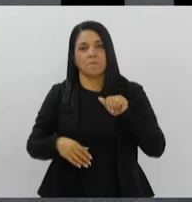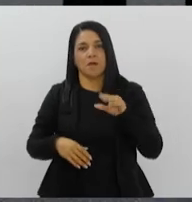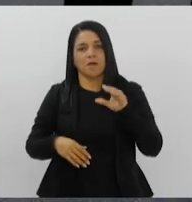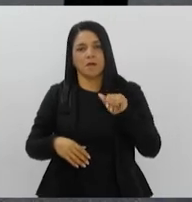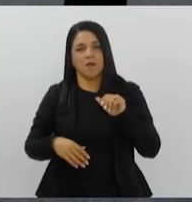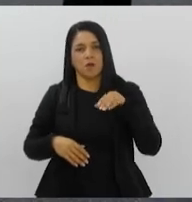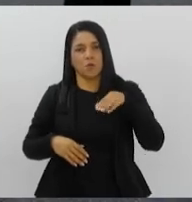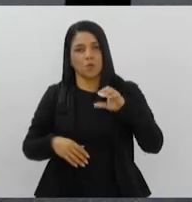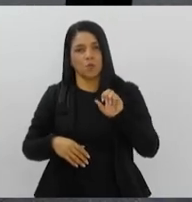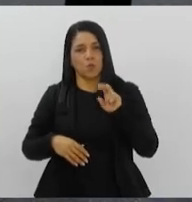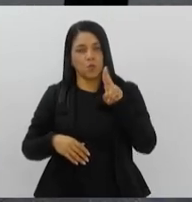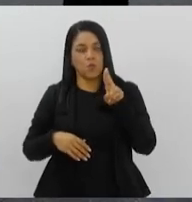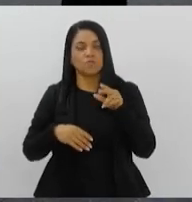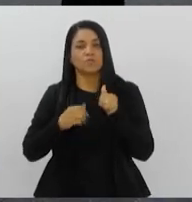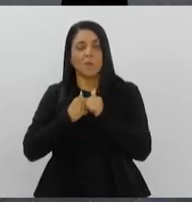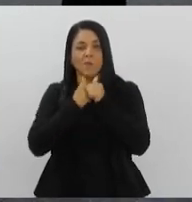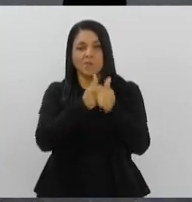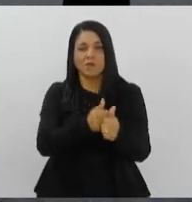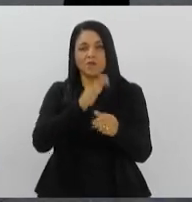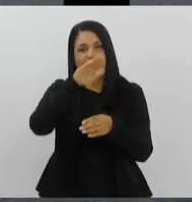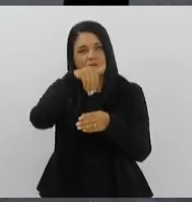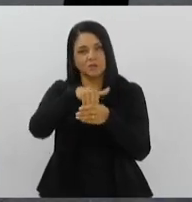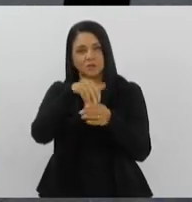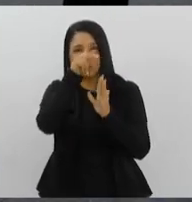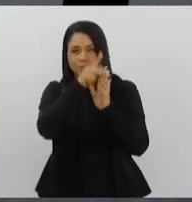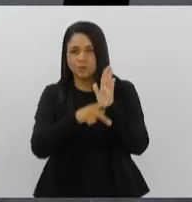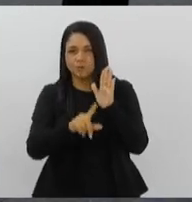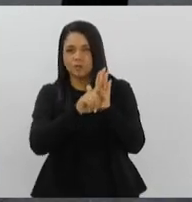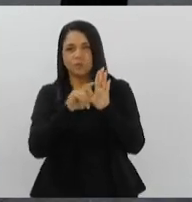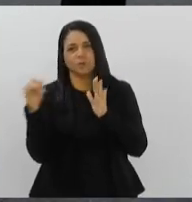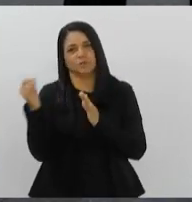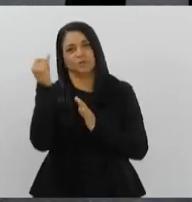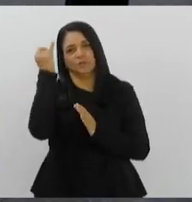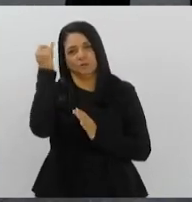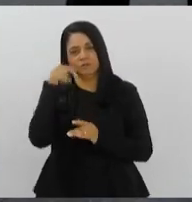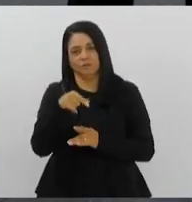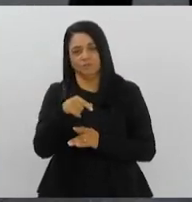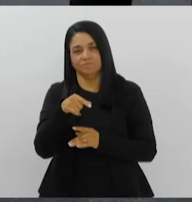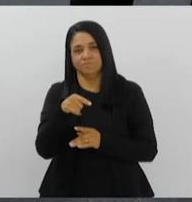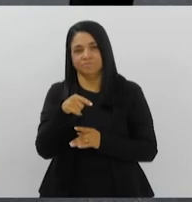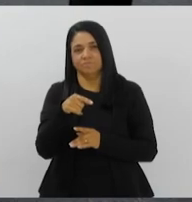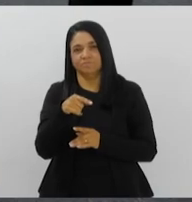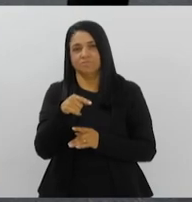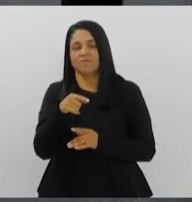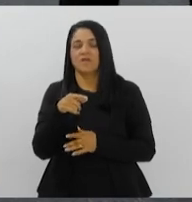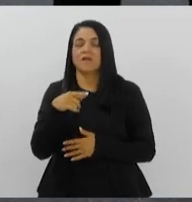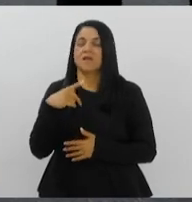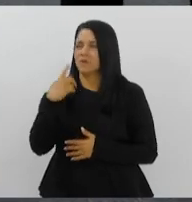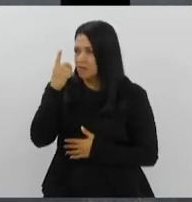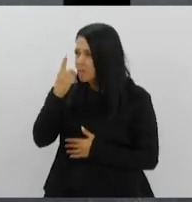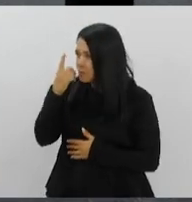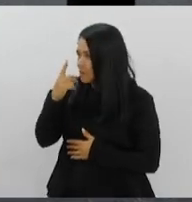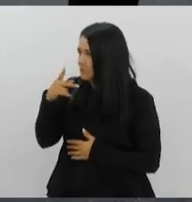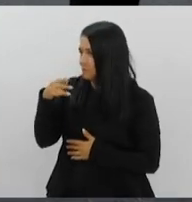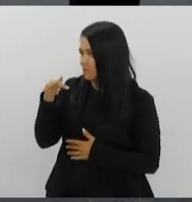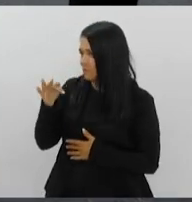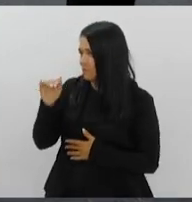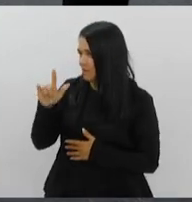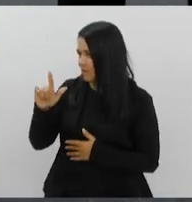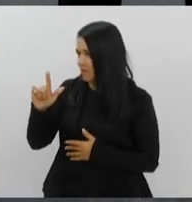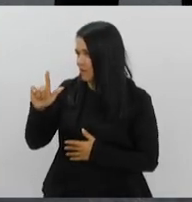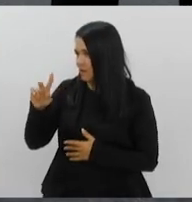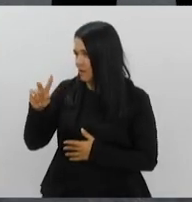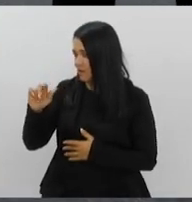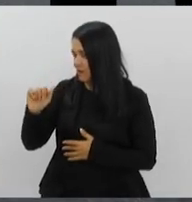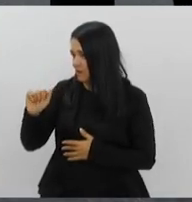desse importante projeto. E dizer que é muito importante, não é, deputado Flávio Serafini, de ter a presença